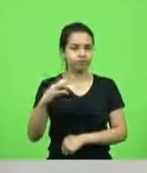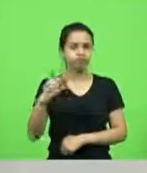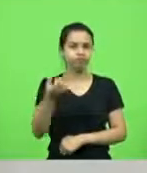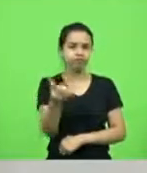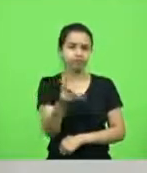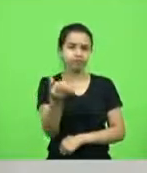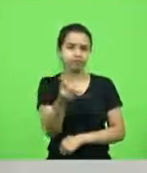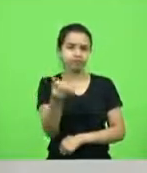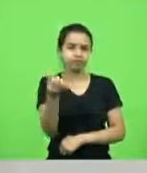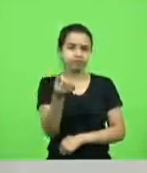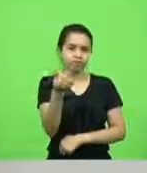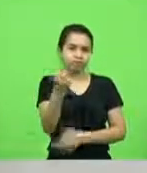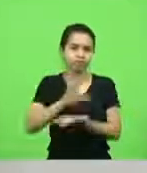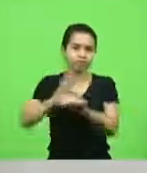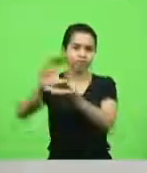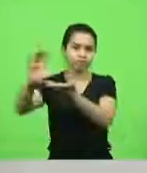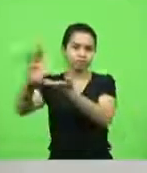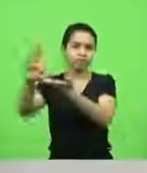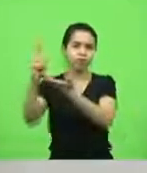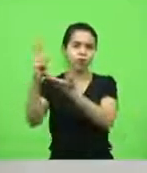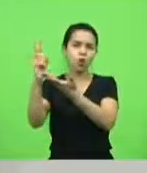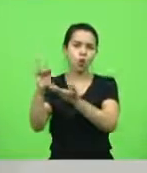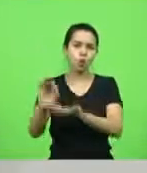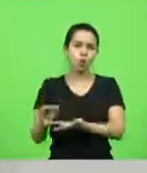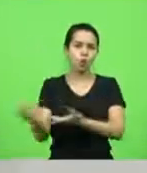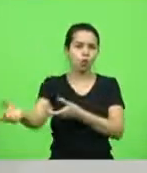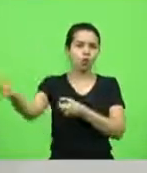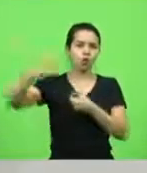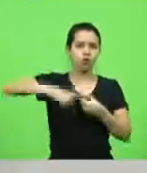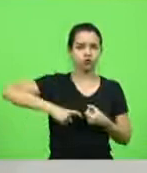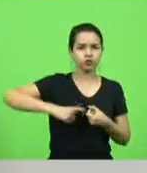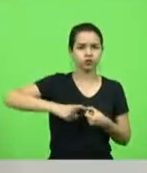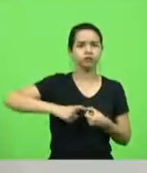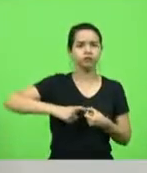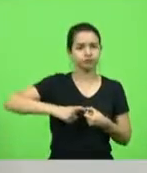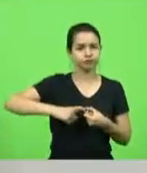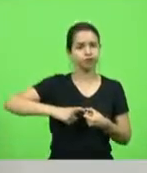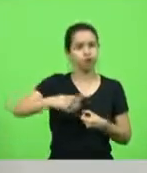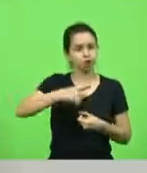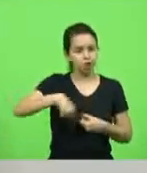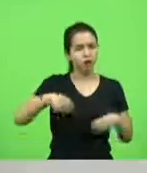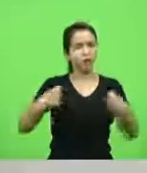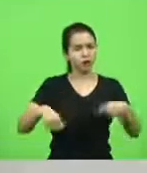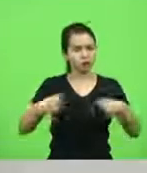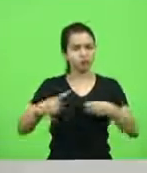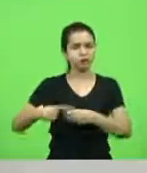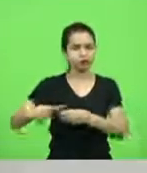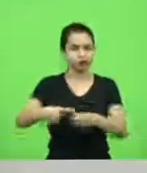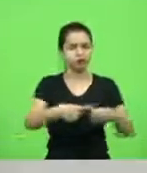receber de volta a gente pode sair com esse discurso aqui vamos municipalizar esse assunto vamos